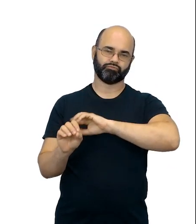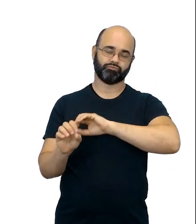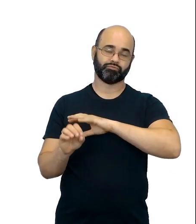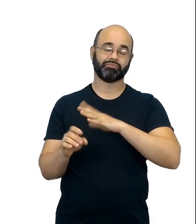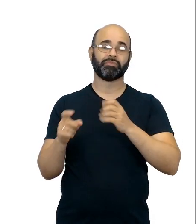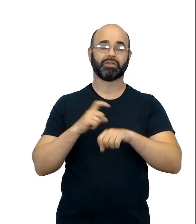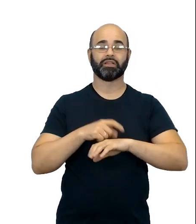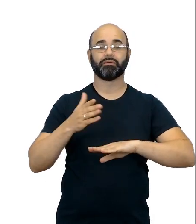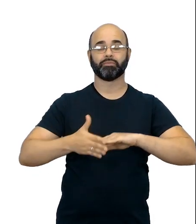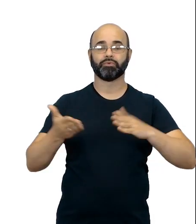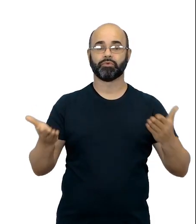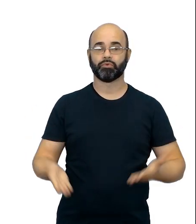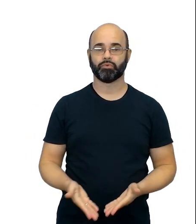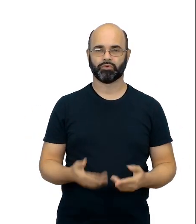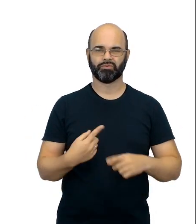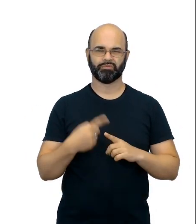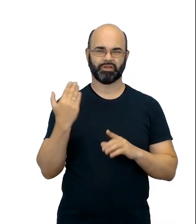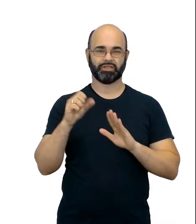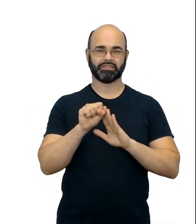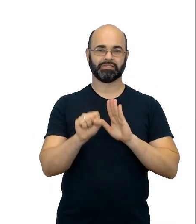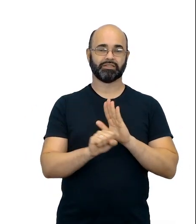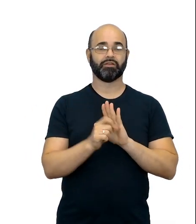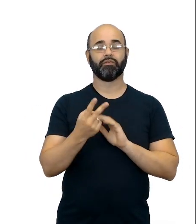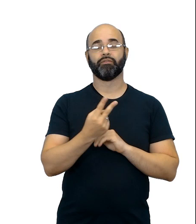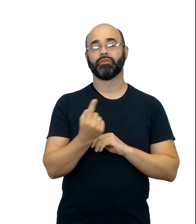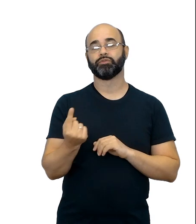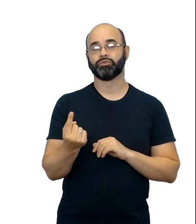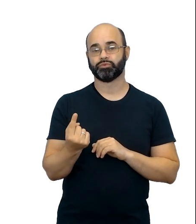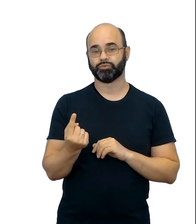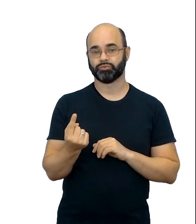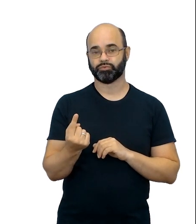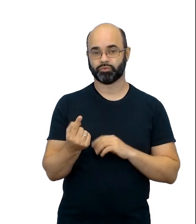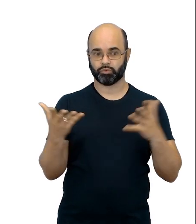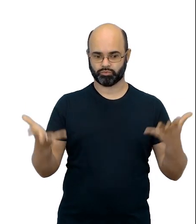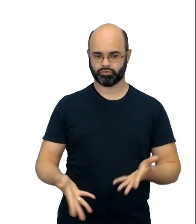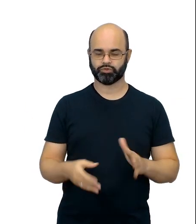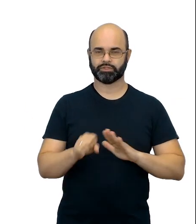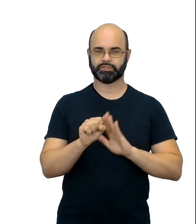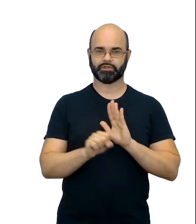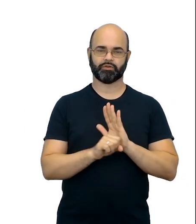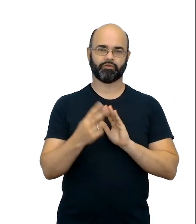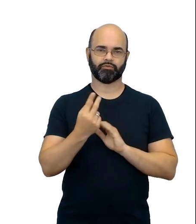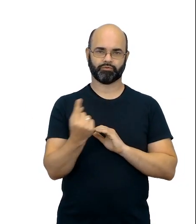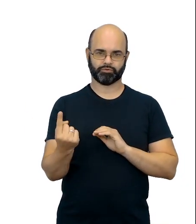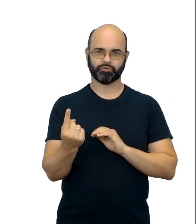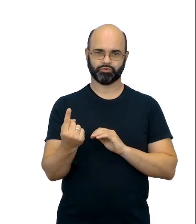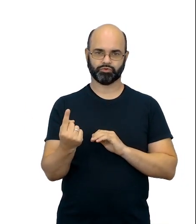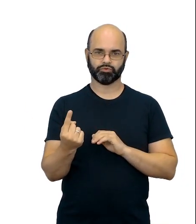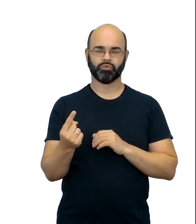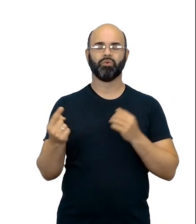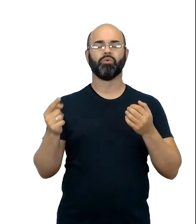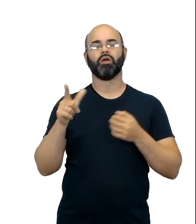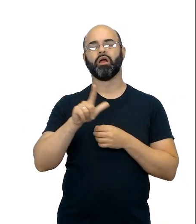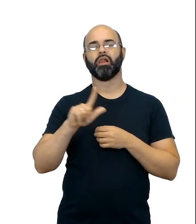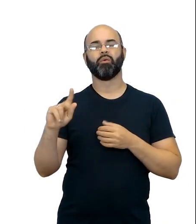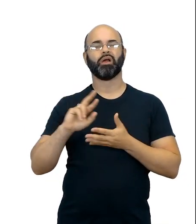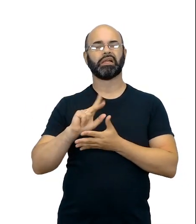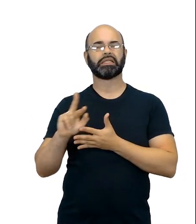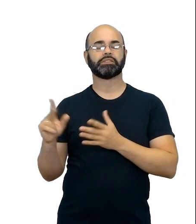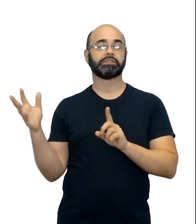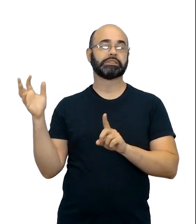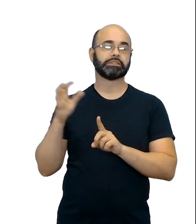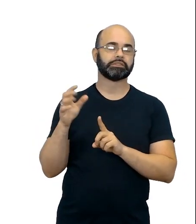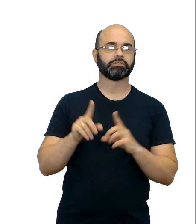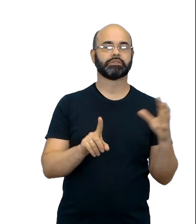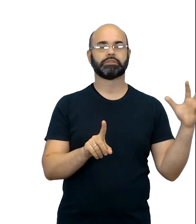essa ideia de que o século XXI, ele é bombardeado o tempo todo por múltiplas linguagens e culturas, e,